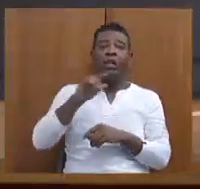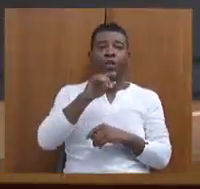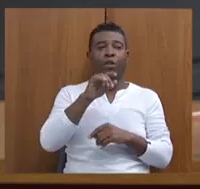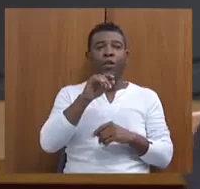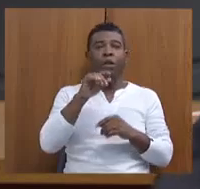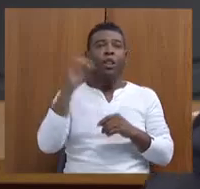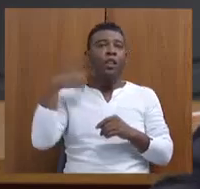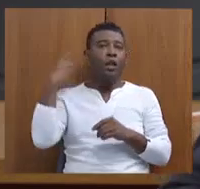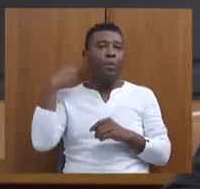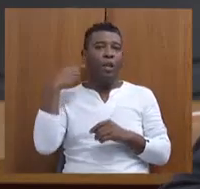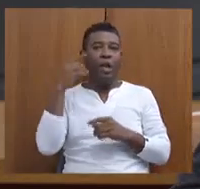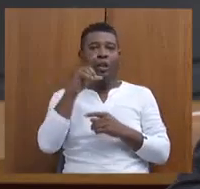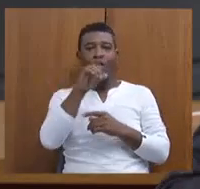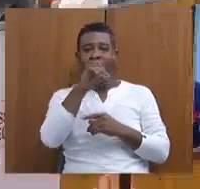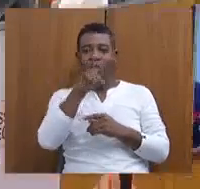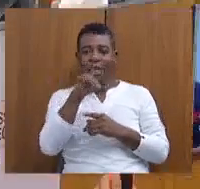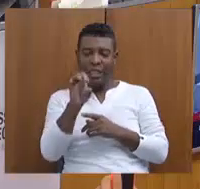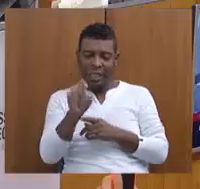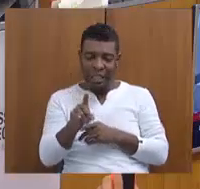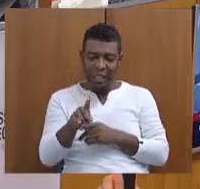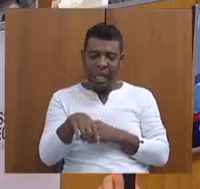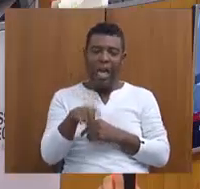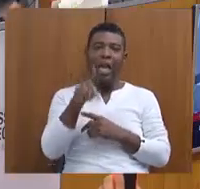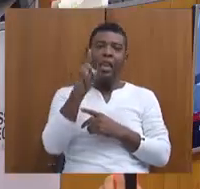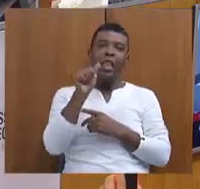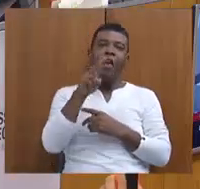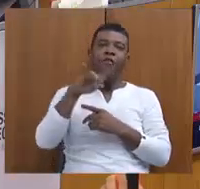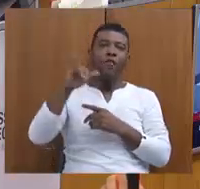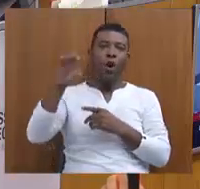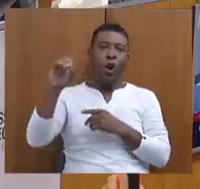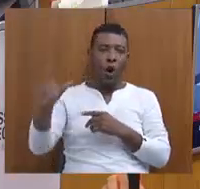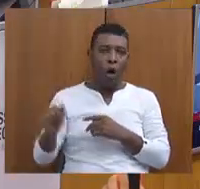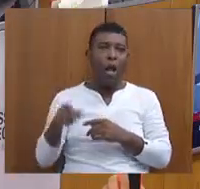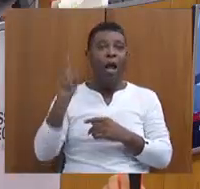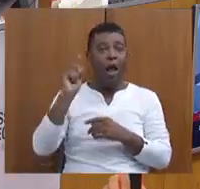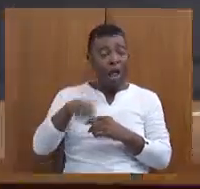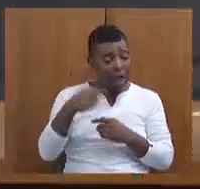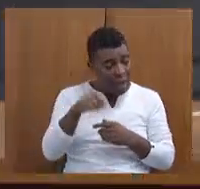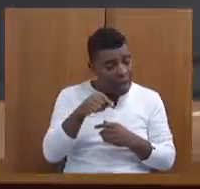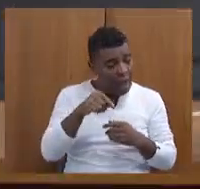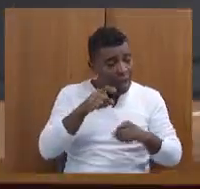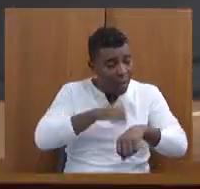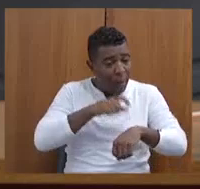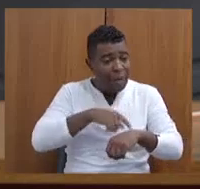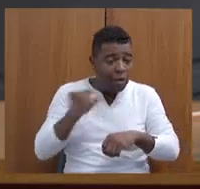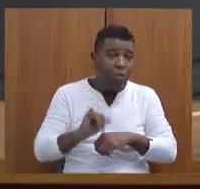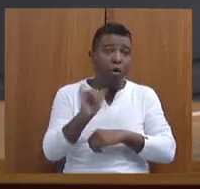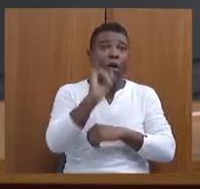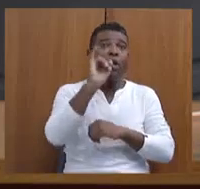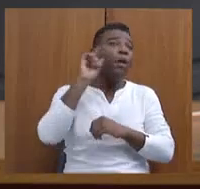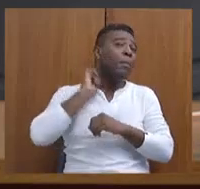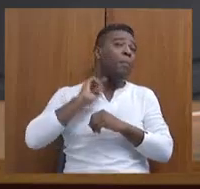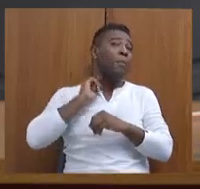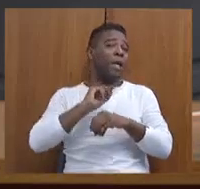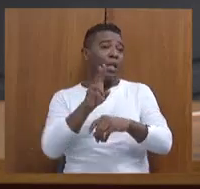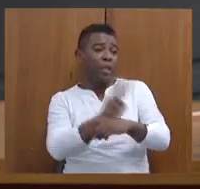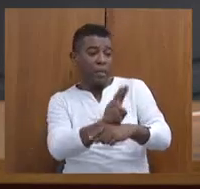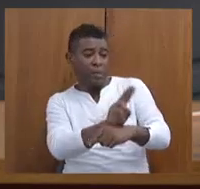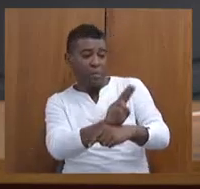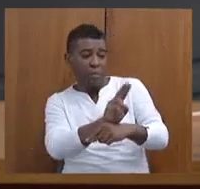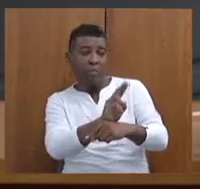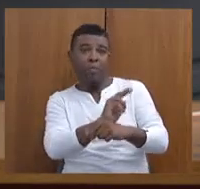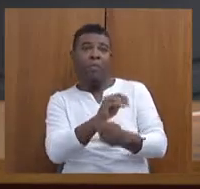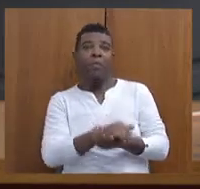acompanha nesse projeto importante da Assembleia que é o Minas fiscaliza e também aqui cumprimental nossa